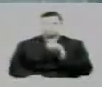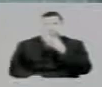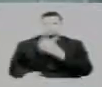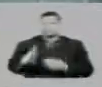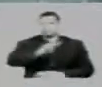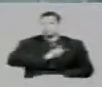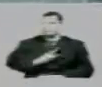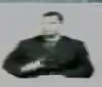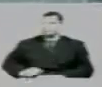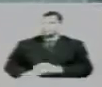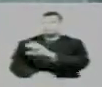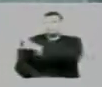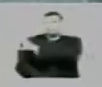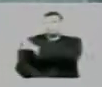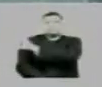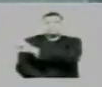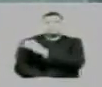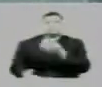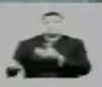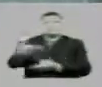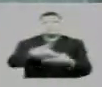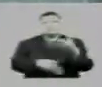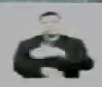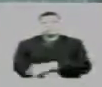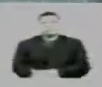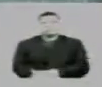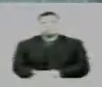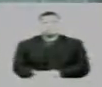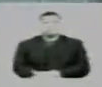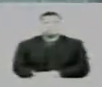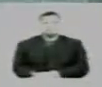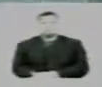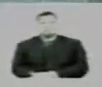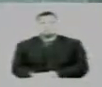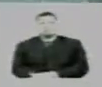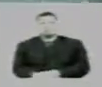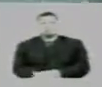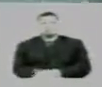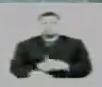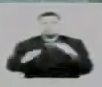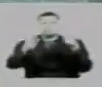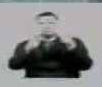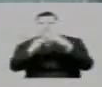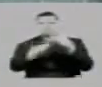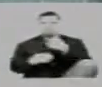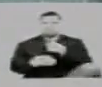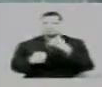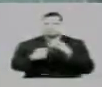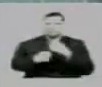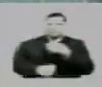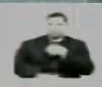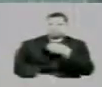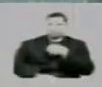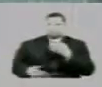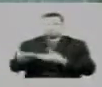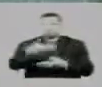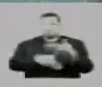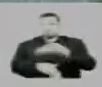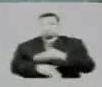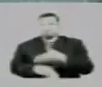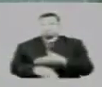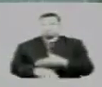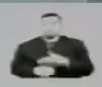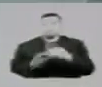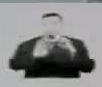de presidente da Comissão de Transporte, Trânsito e Mobilidade desta casa, eu sinto-me obrigado a dizer